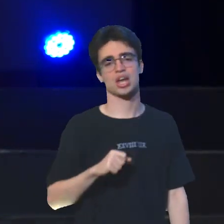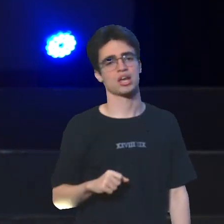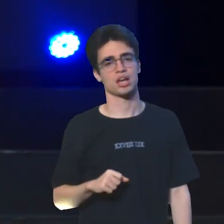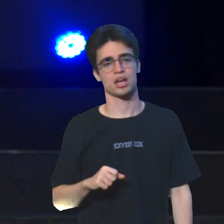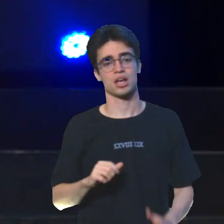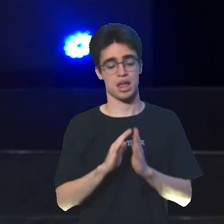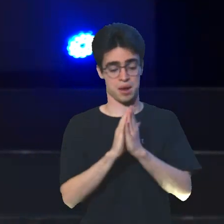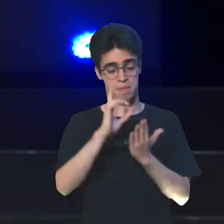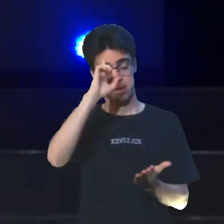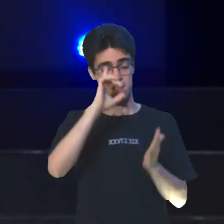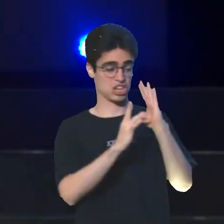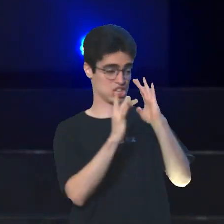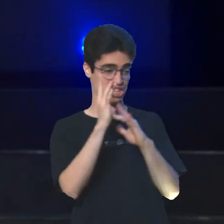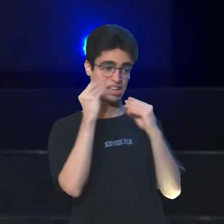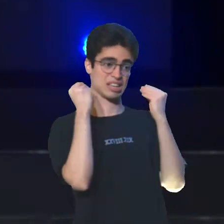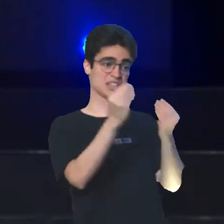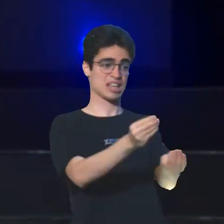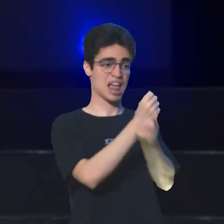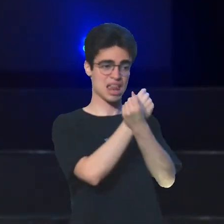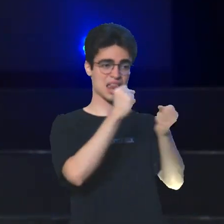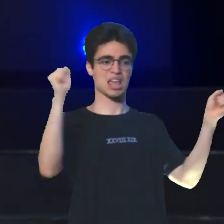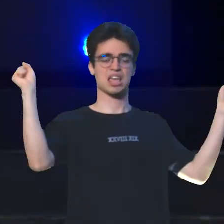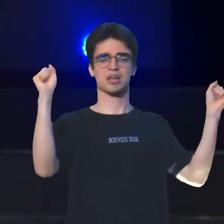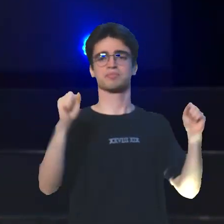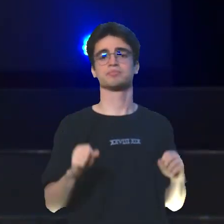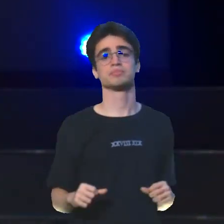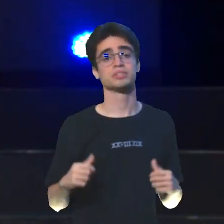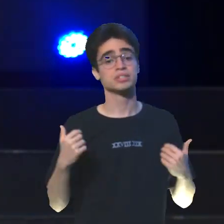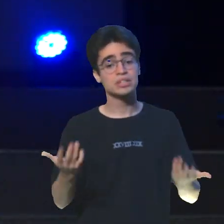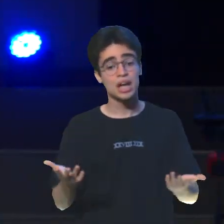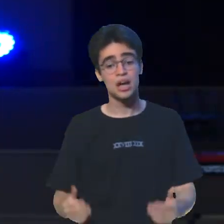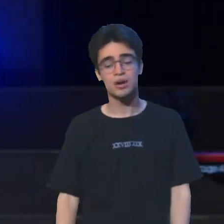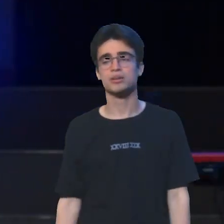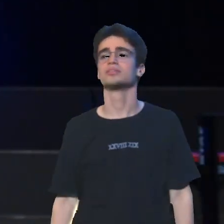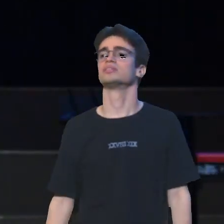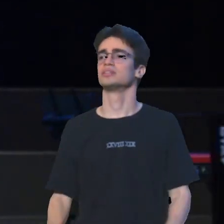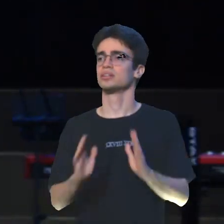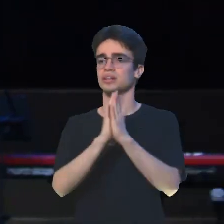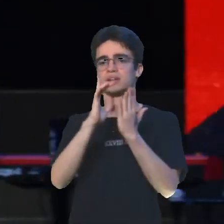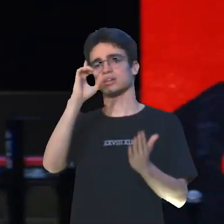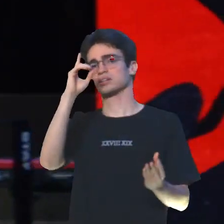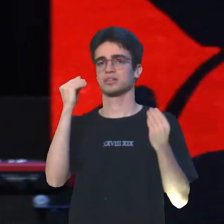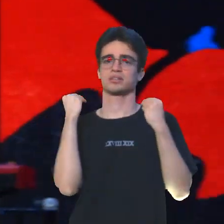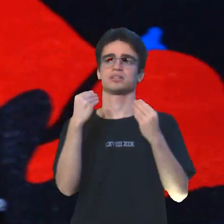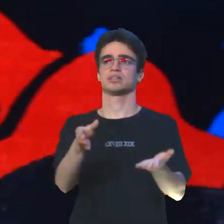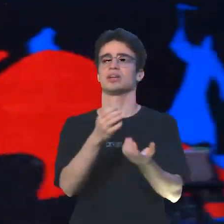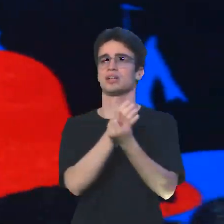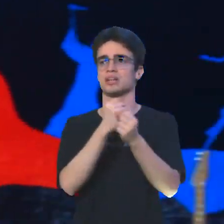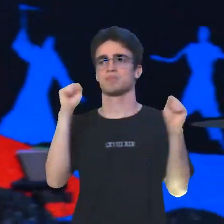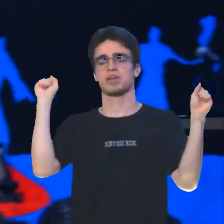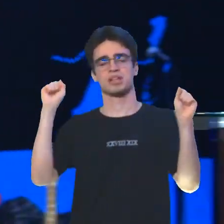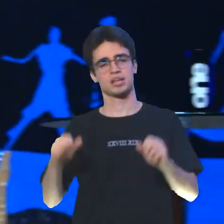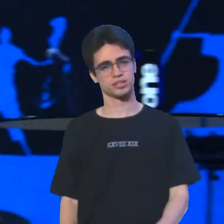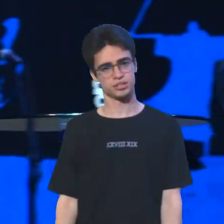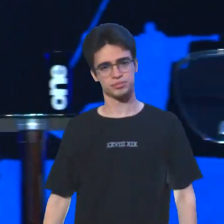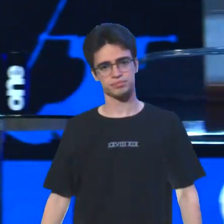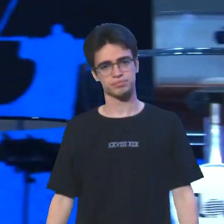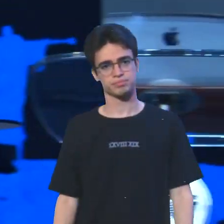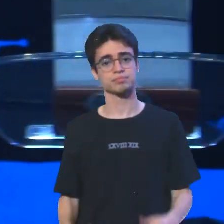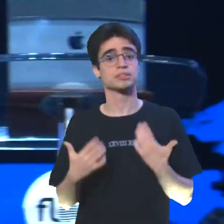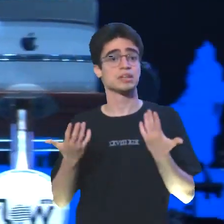A palavra de Jesus vai te libertar. E adivinha? A palavra de Deus libertou aquele homem.